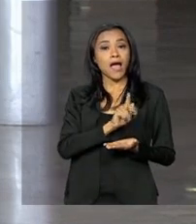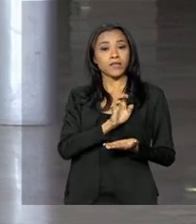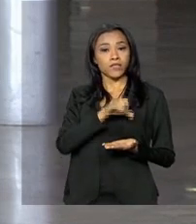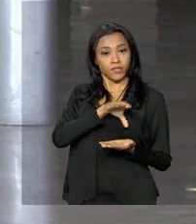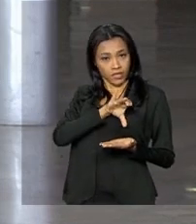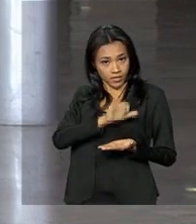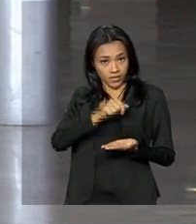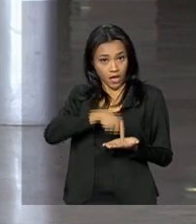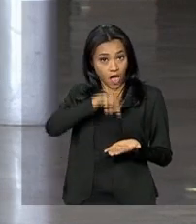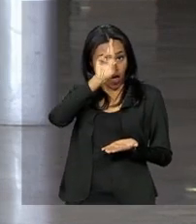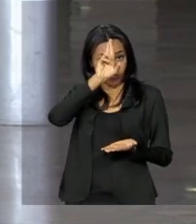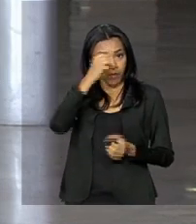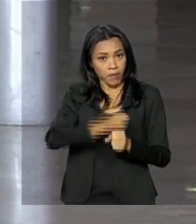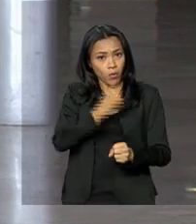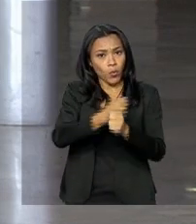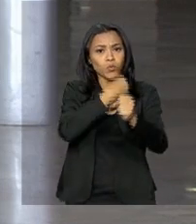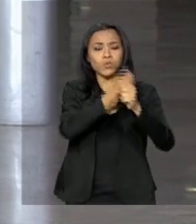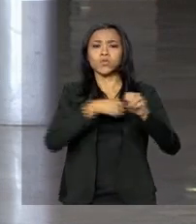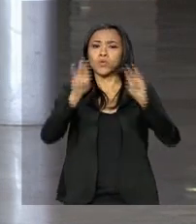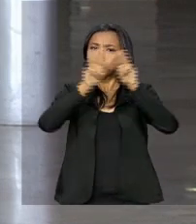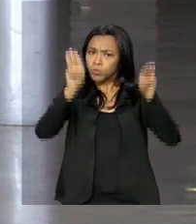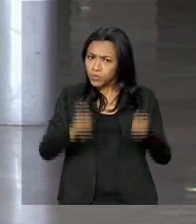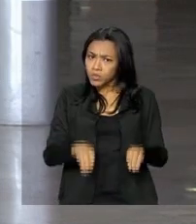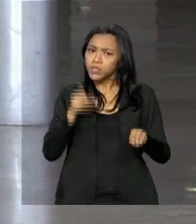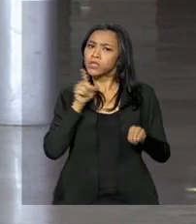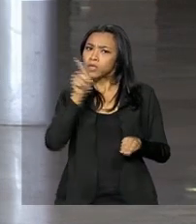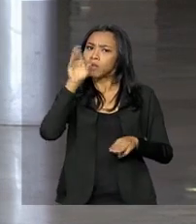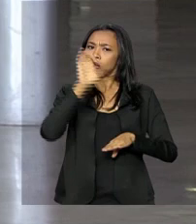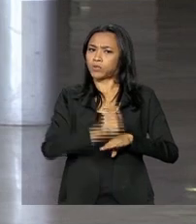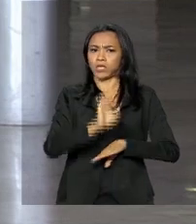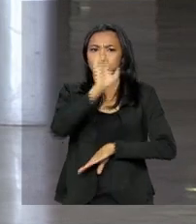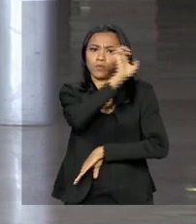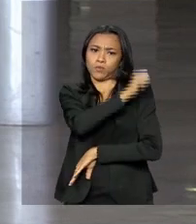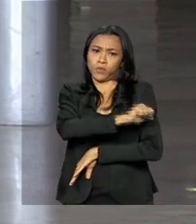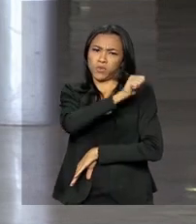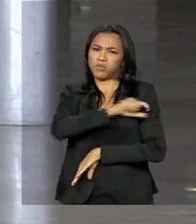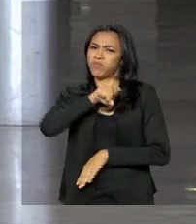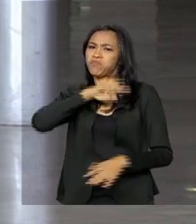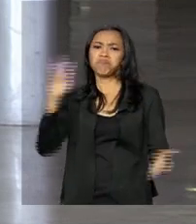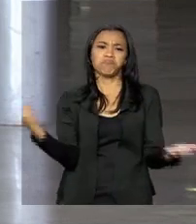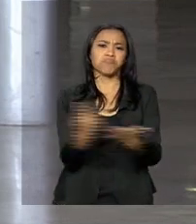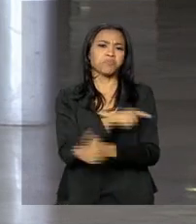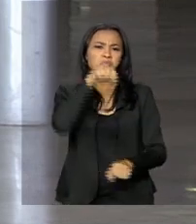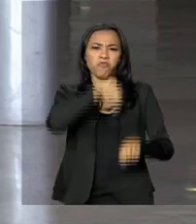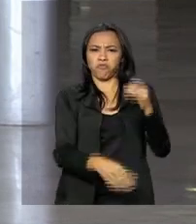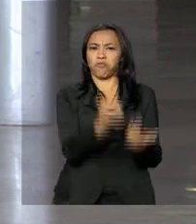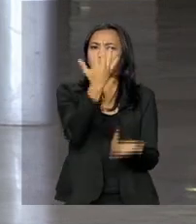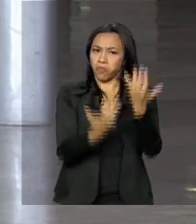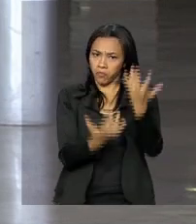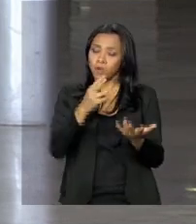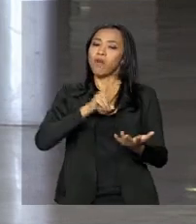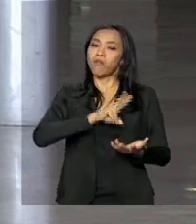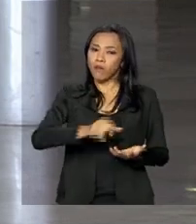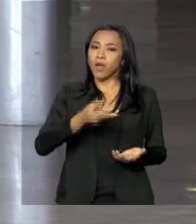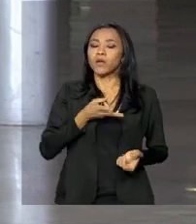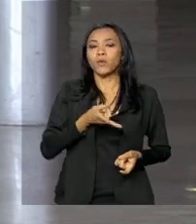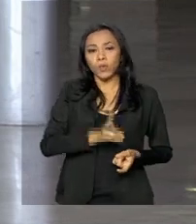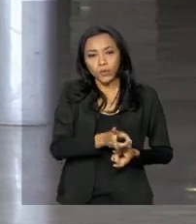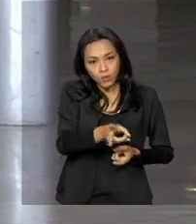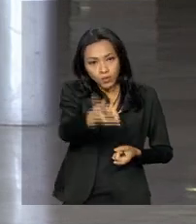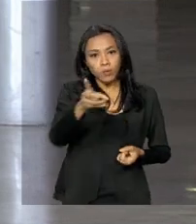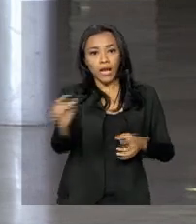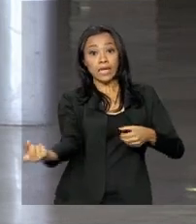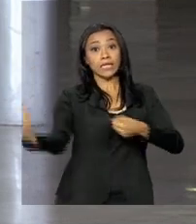reconstrução do museu nacional do rio de janeiro que foi destruído por um incêndio mas a instituição vai continuar fazendo parte da